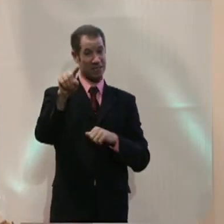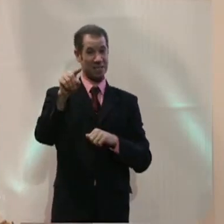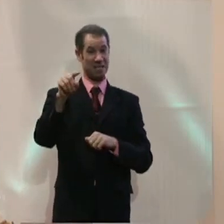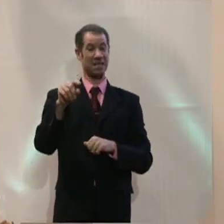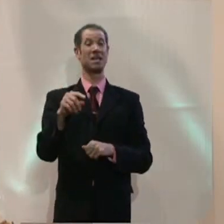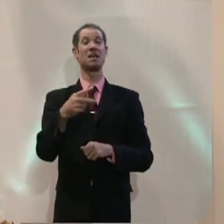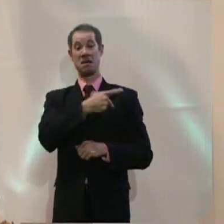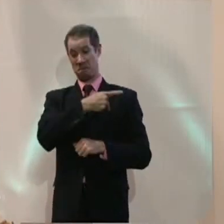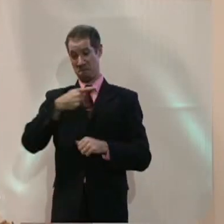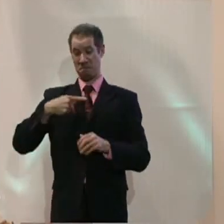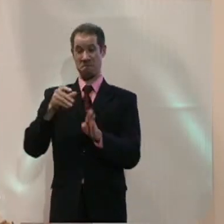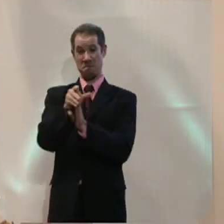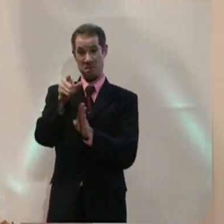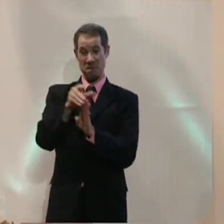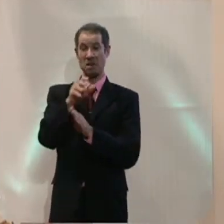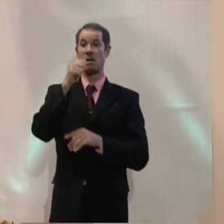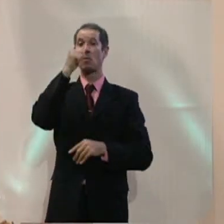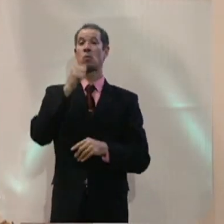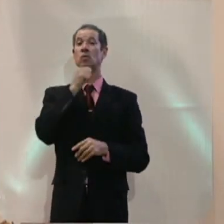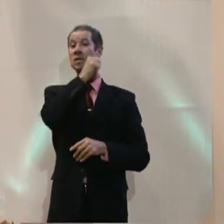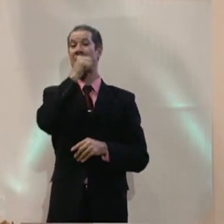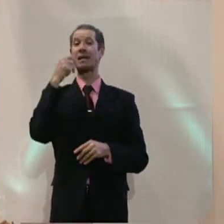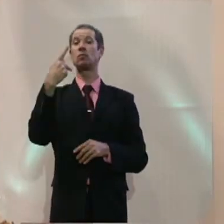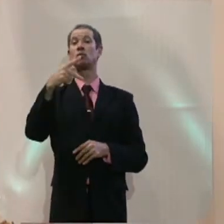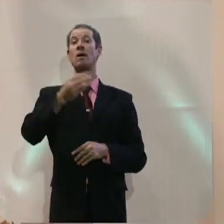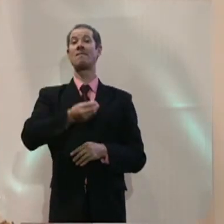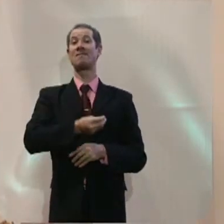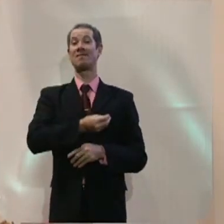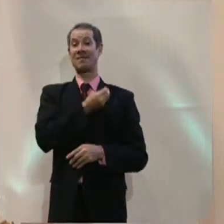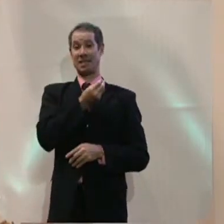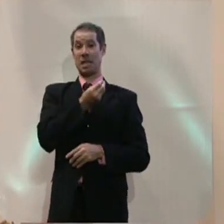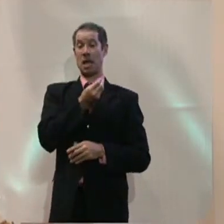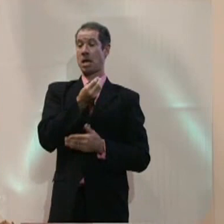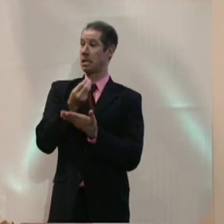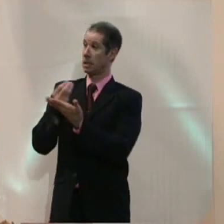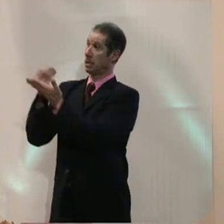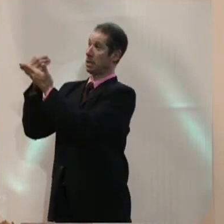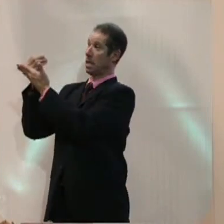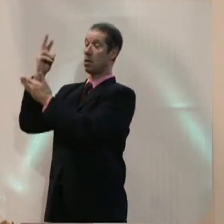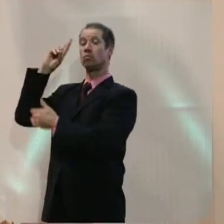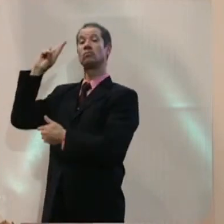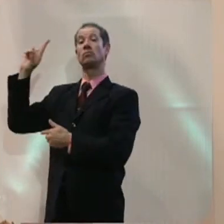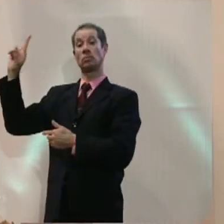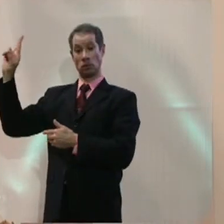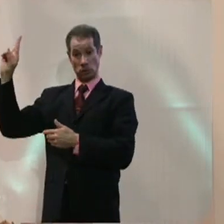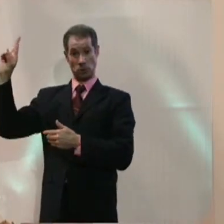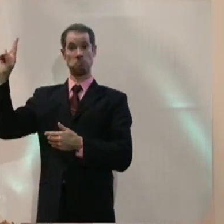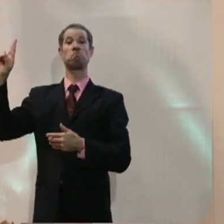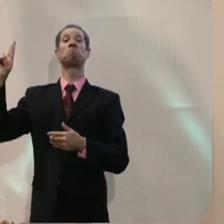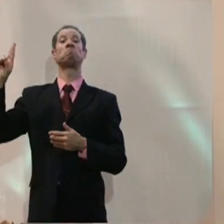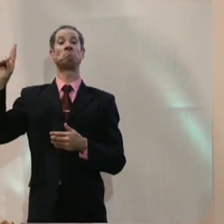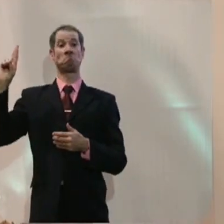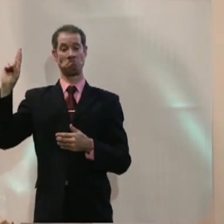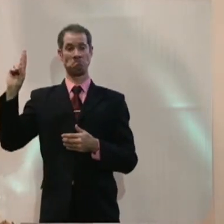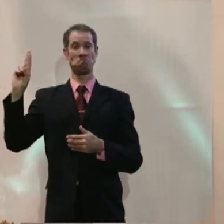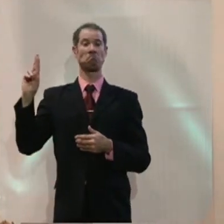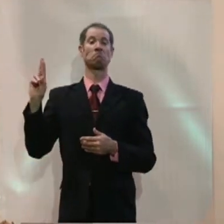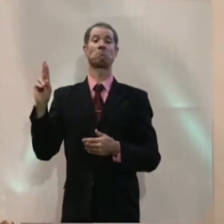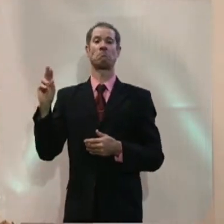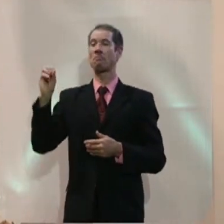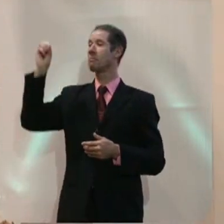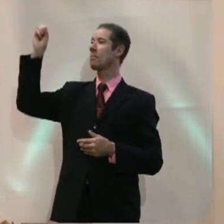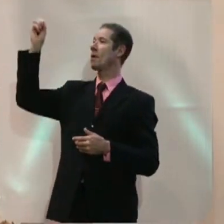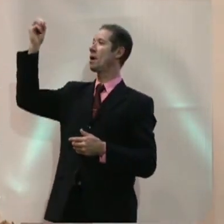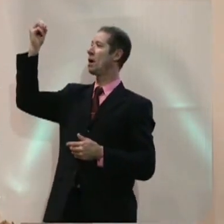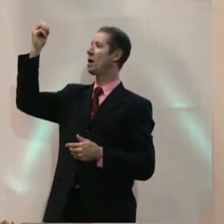juntos, consagrando a sua vida ao Senhor, dedicando a sua vida ao Senhor e pedindo que os efeitos da